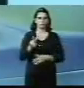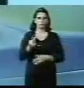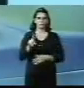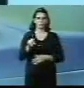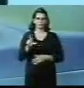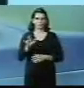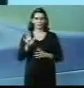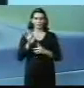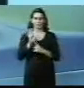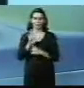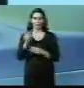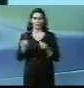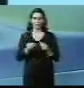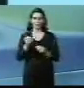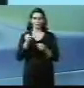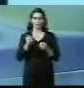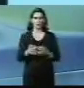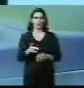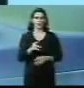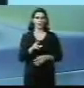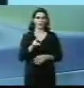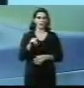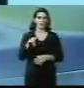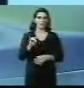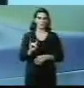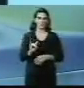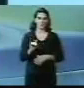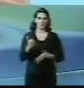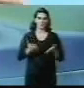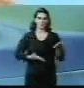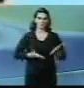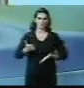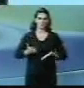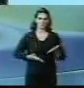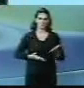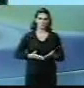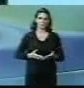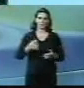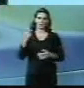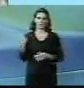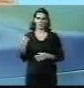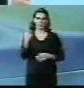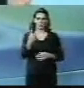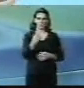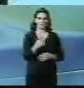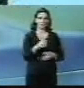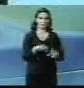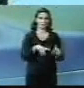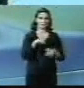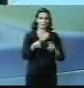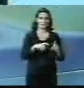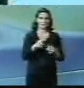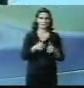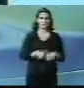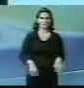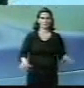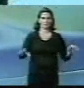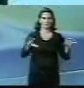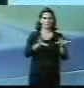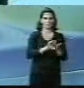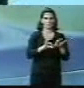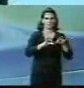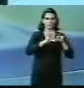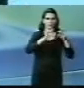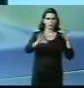pouco. Dentro da rede, o proxy ele é um servidor. E cada um dos computadores que estão conectados à rede que está